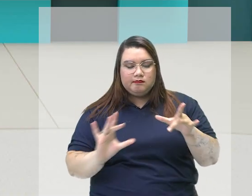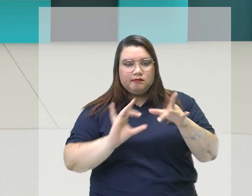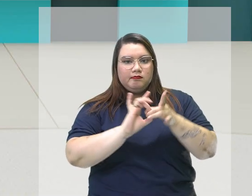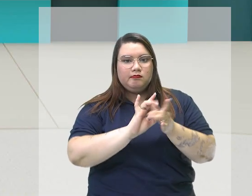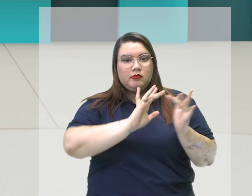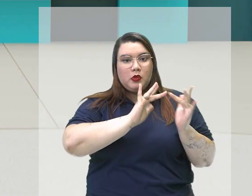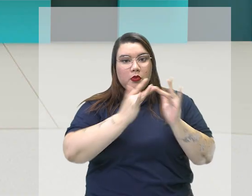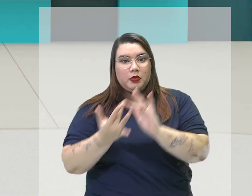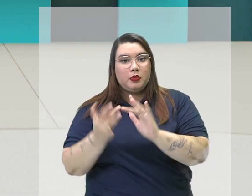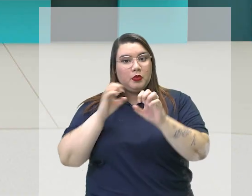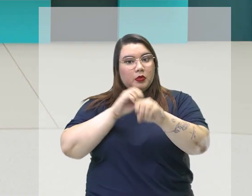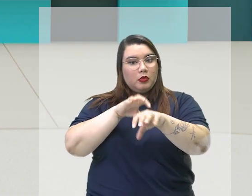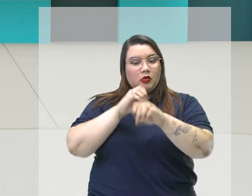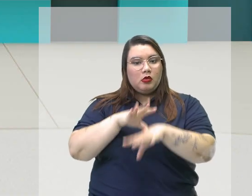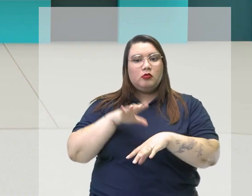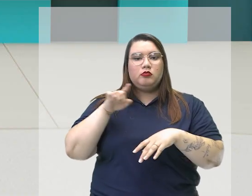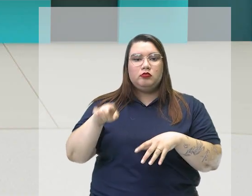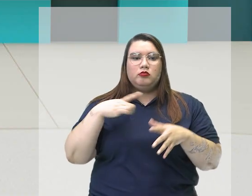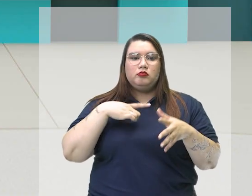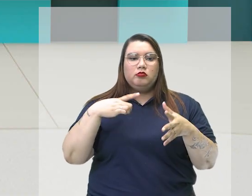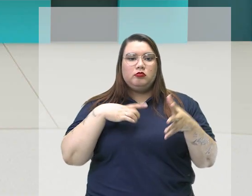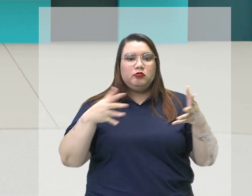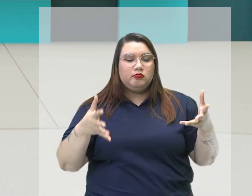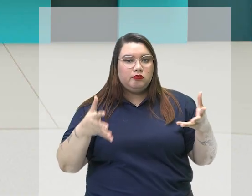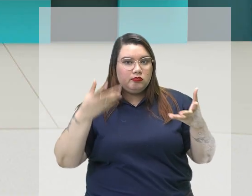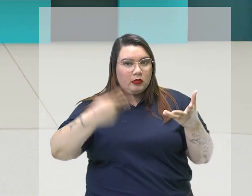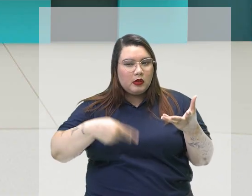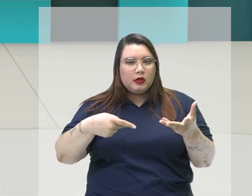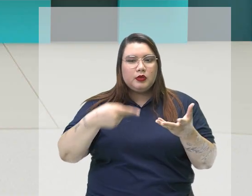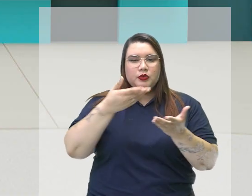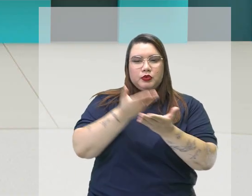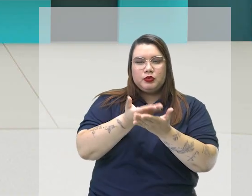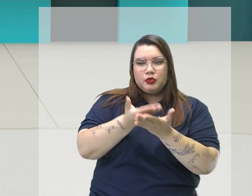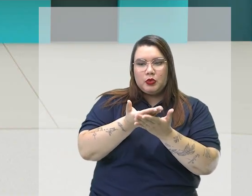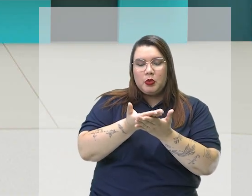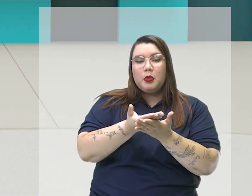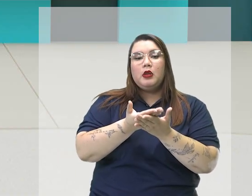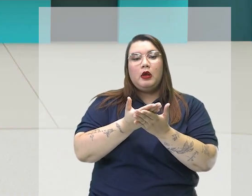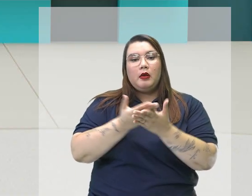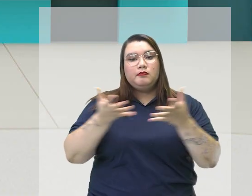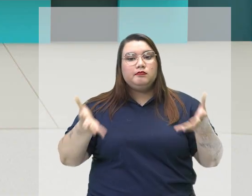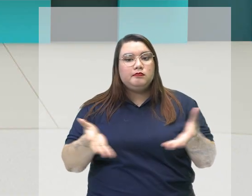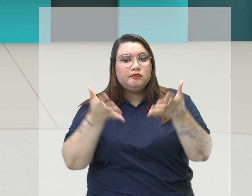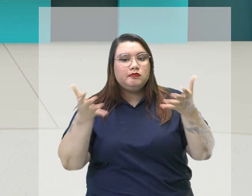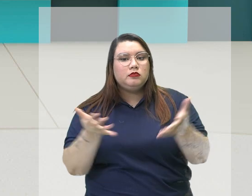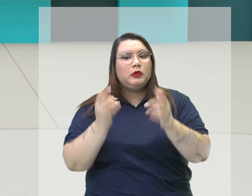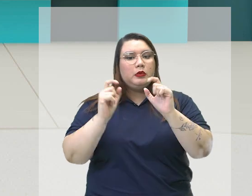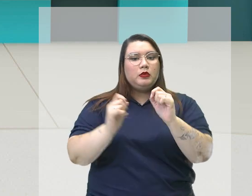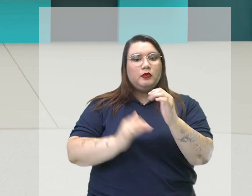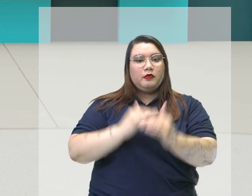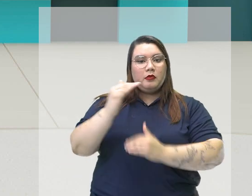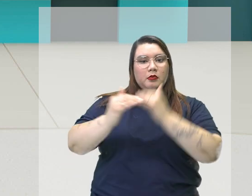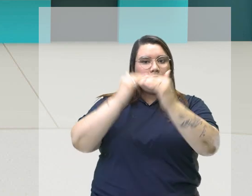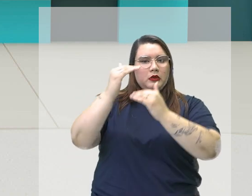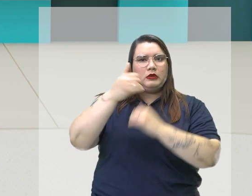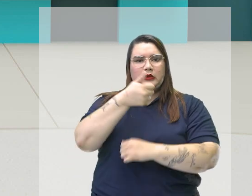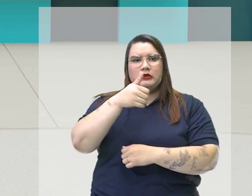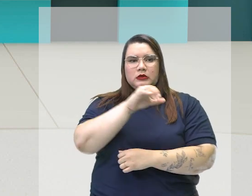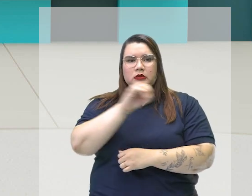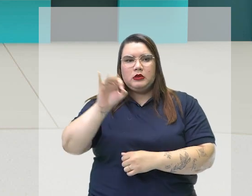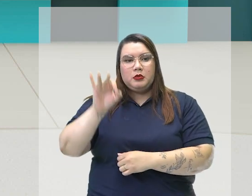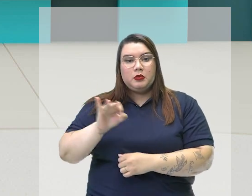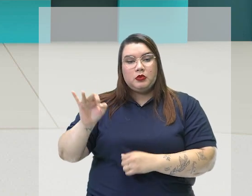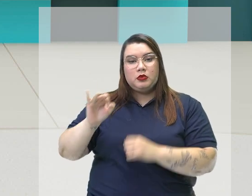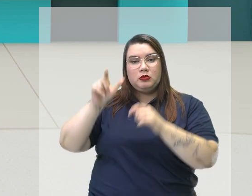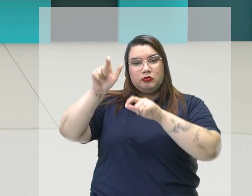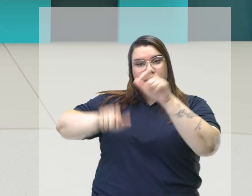ao serem incorporadas ao contexto educacional, ou seja, aqui, a nossa escola, elas promovem o